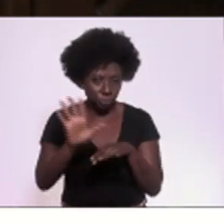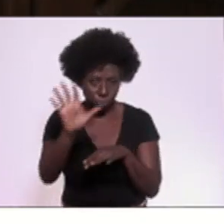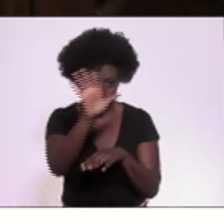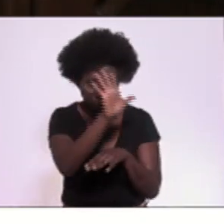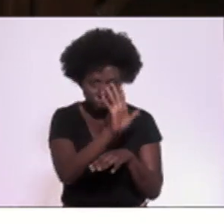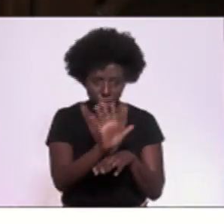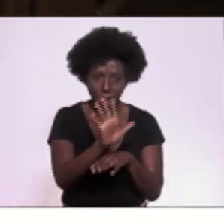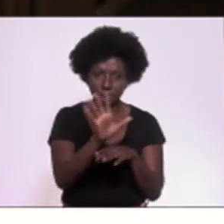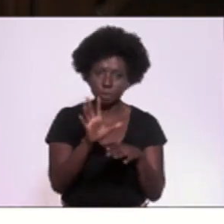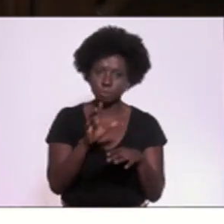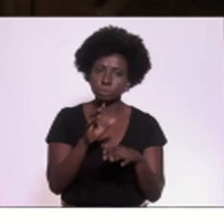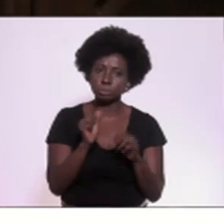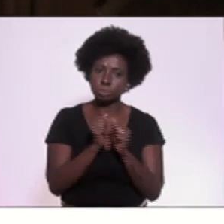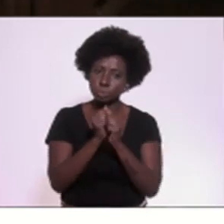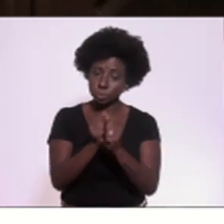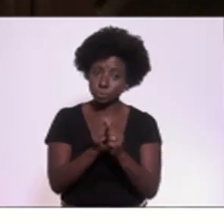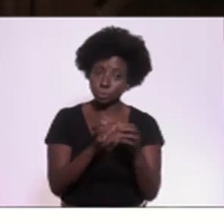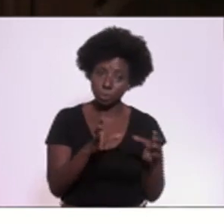de Cultura,